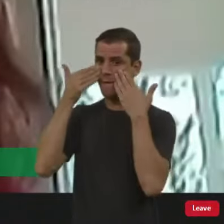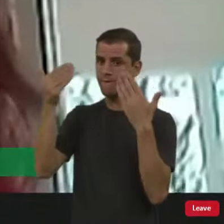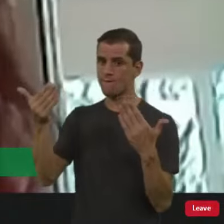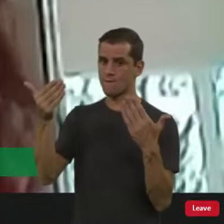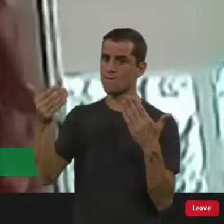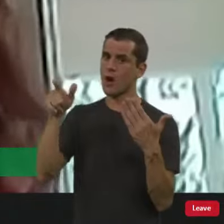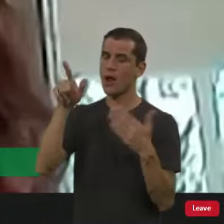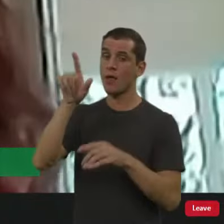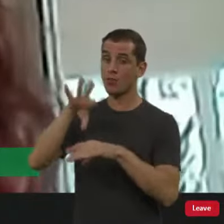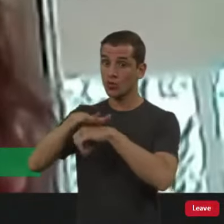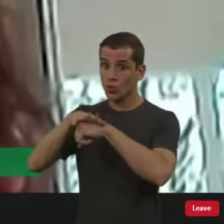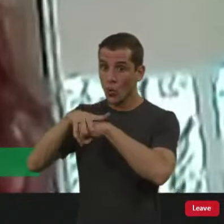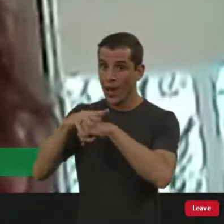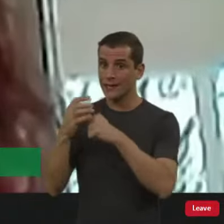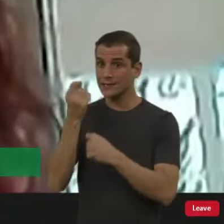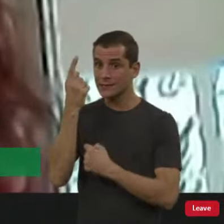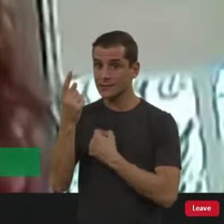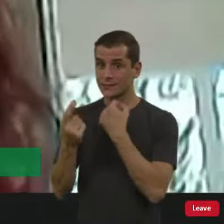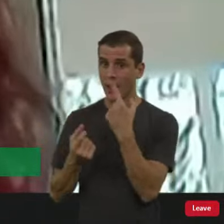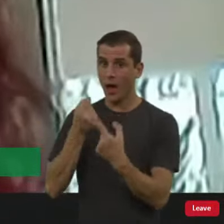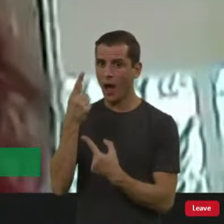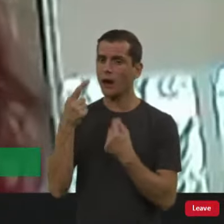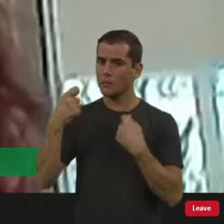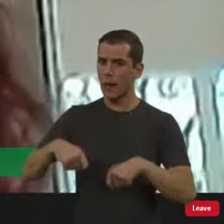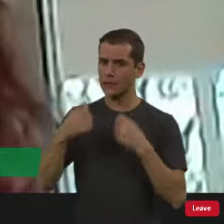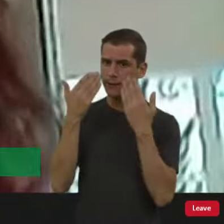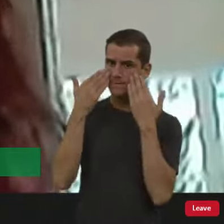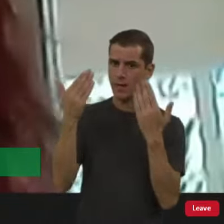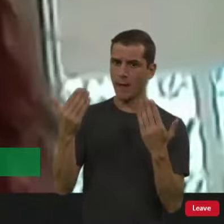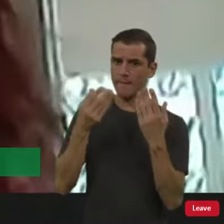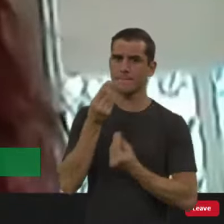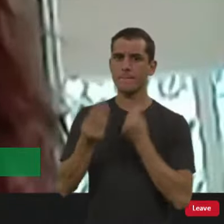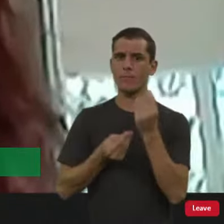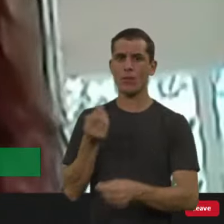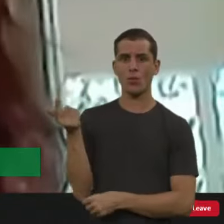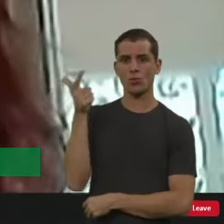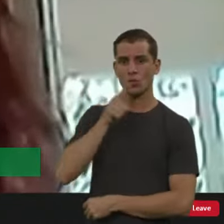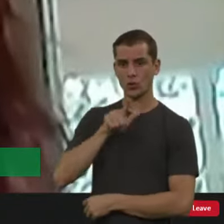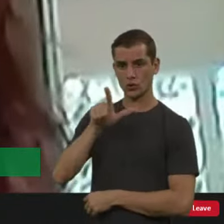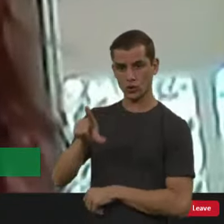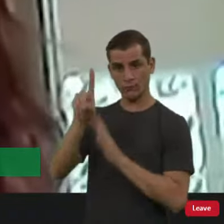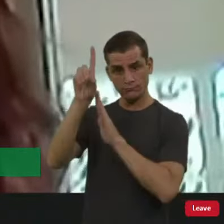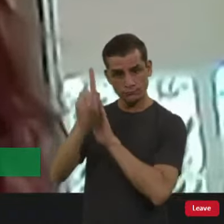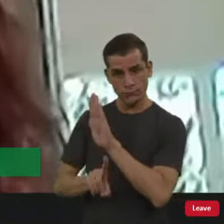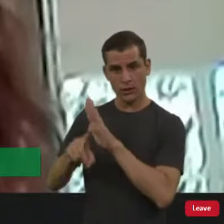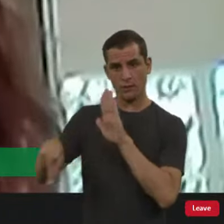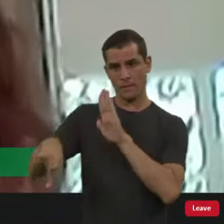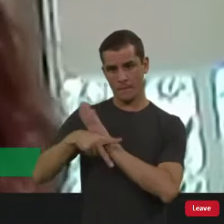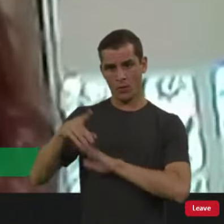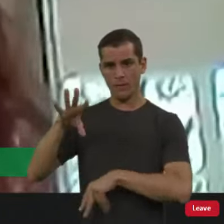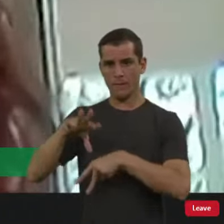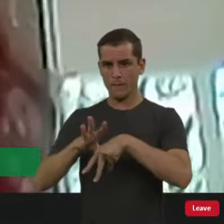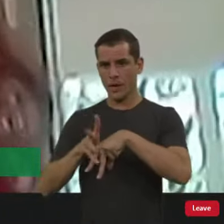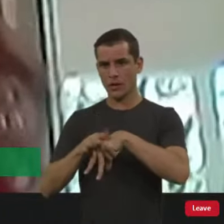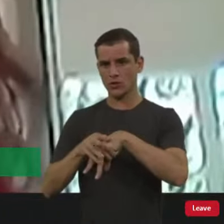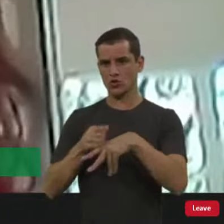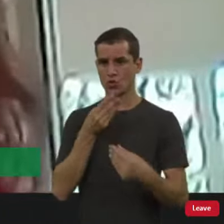e em conquistar direitos dos pacientes. A atualização do protocolo, né, de tratamento da hipertensão pulmonar é uma